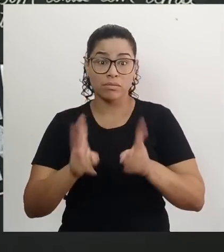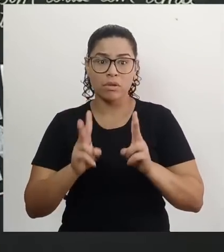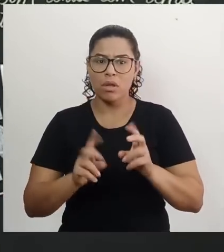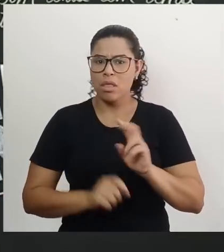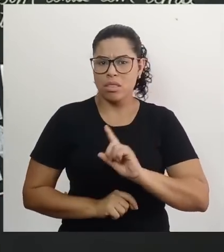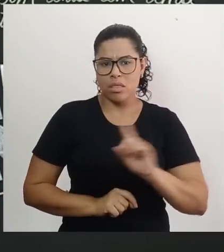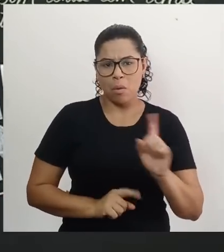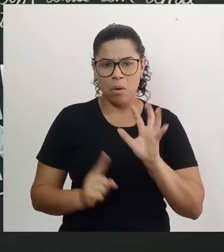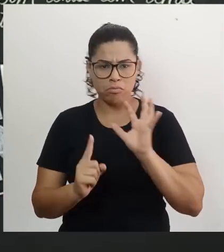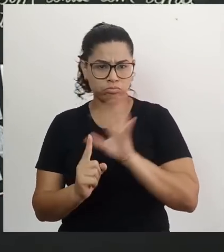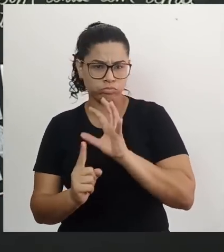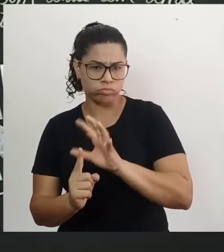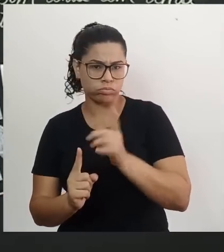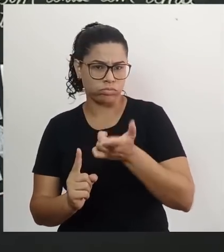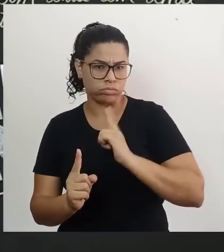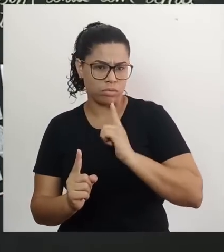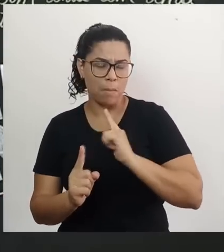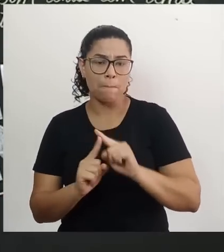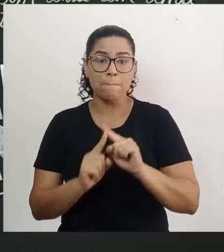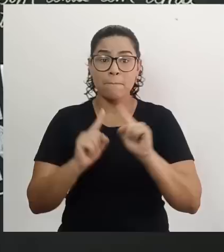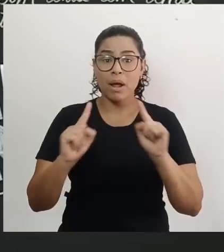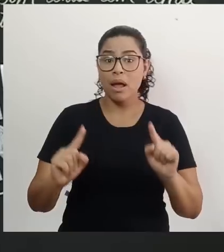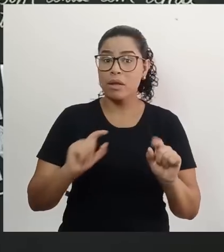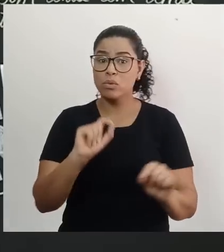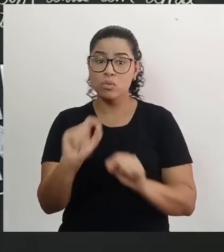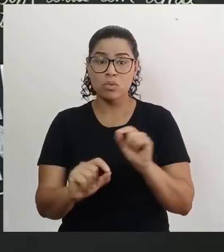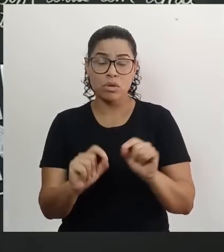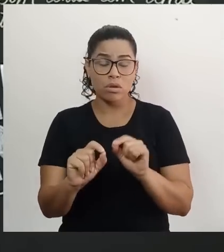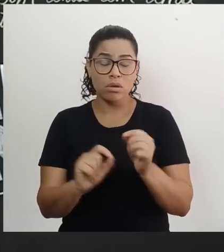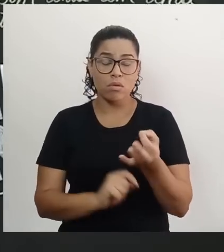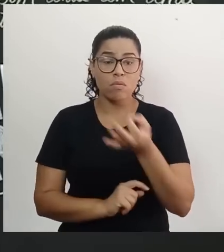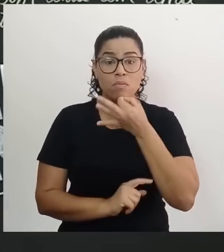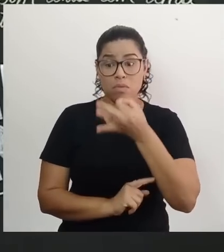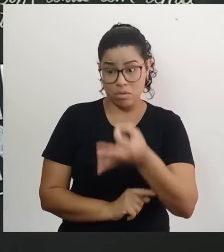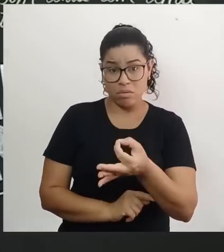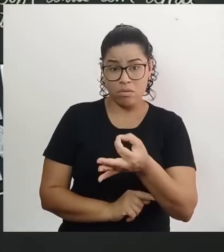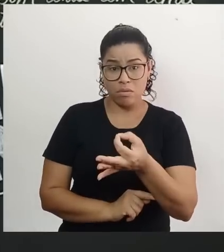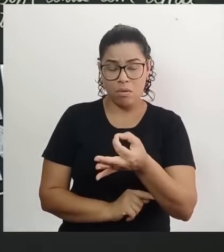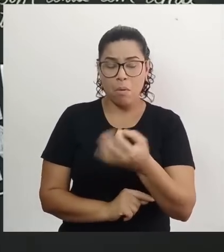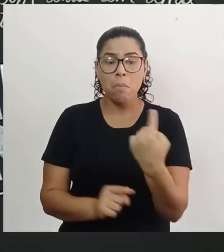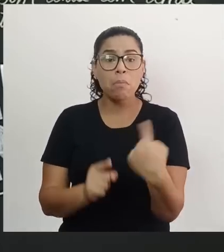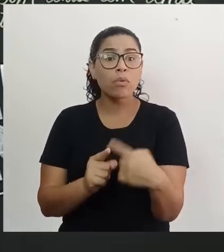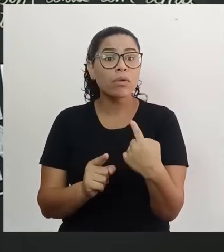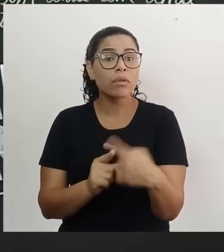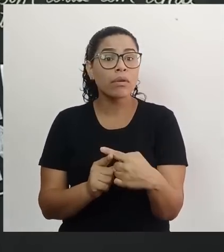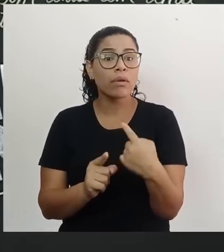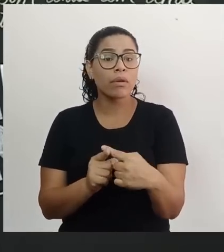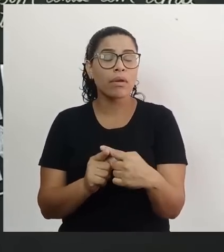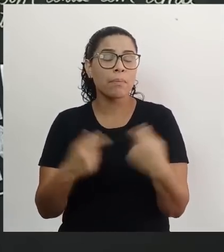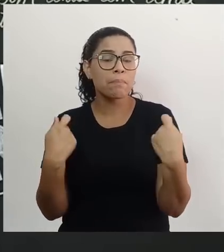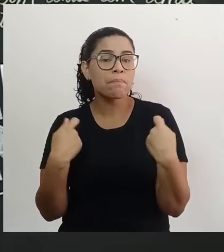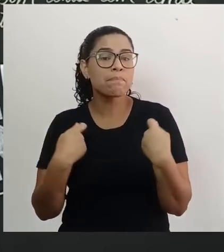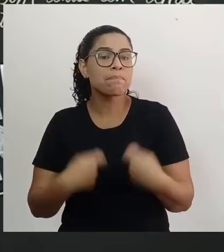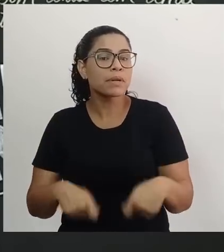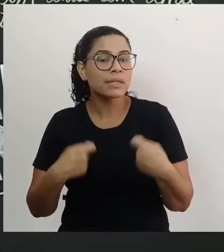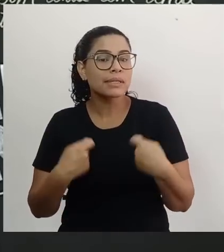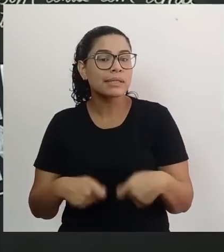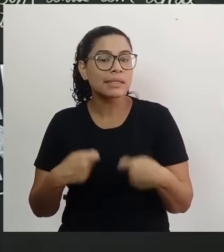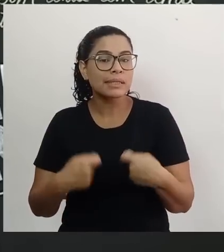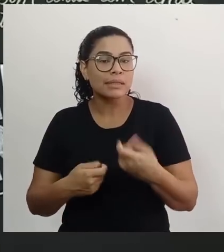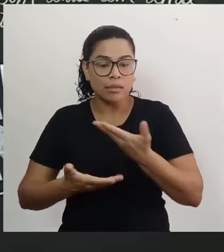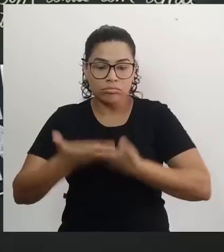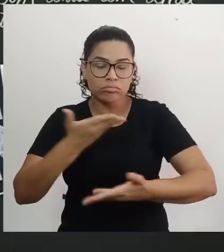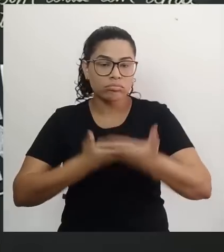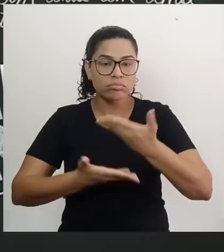nos influenciar ou para manifestar uma opinião tendenciosa. Não, mas porque muitas vezes é necessário que esses veículos